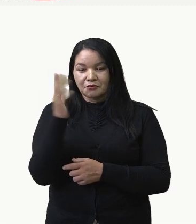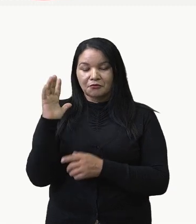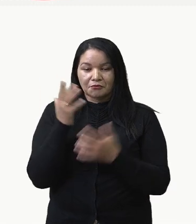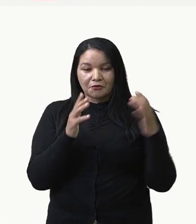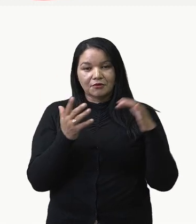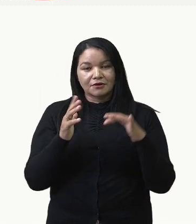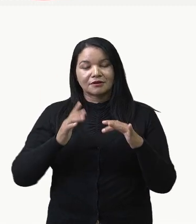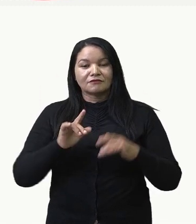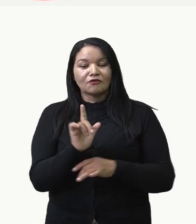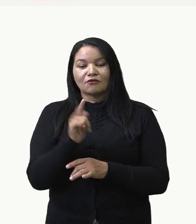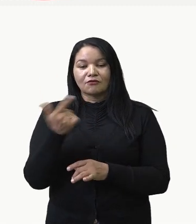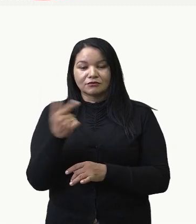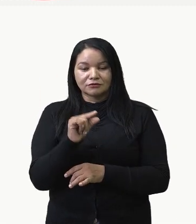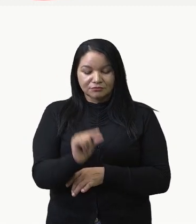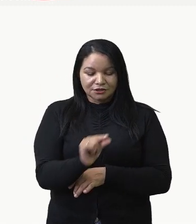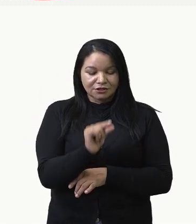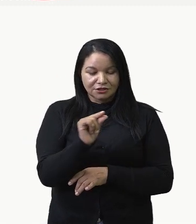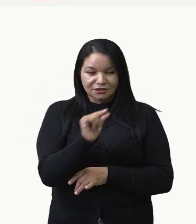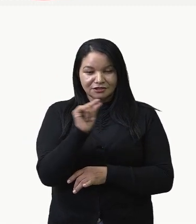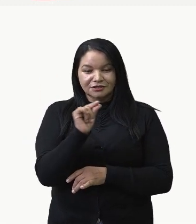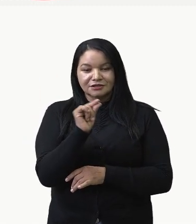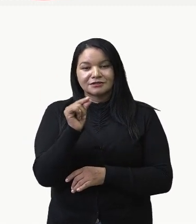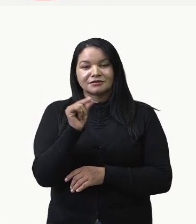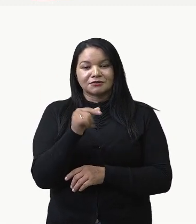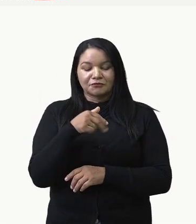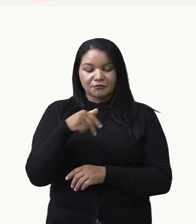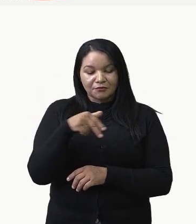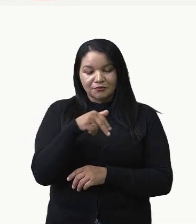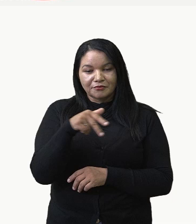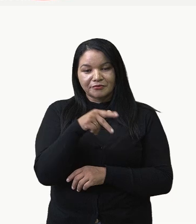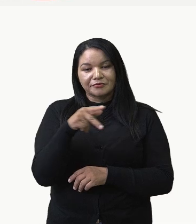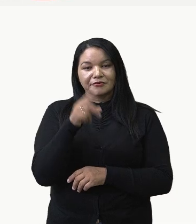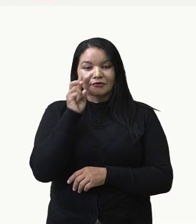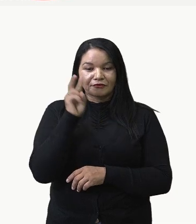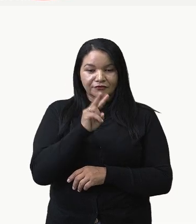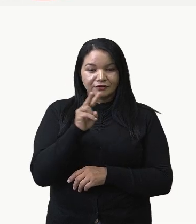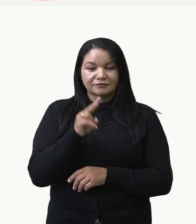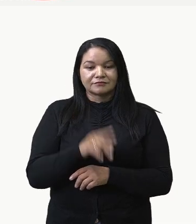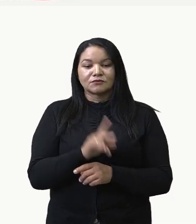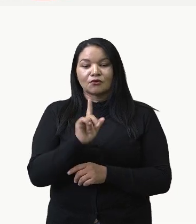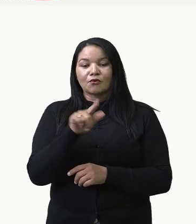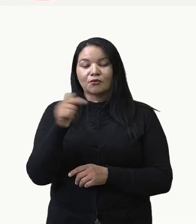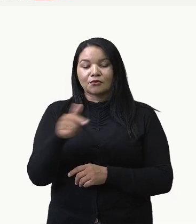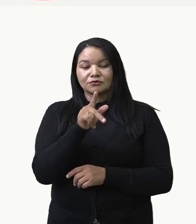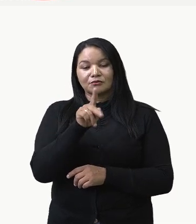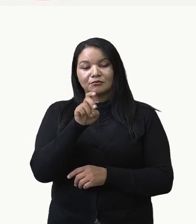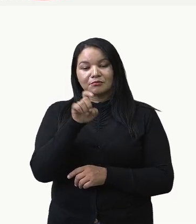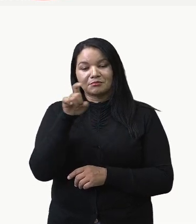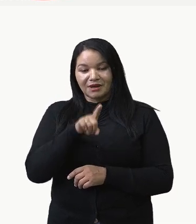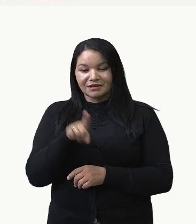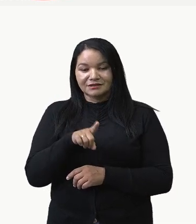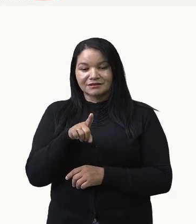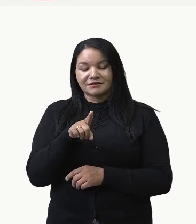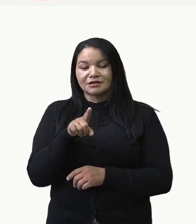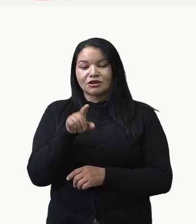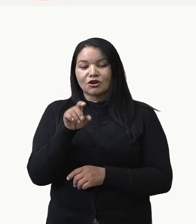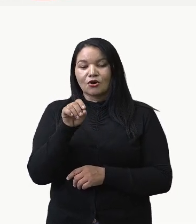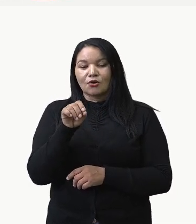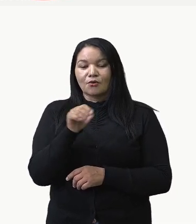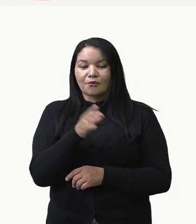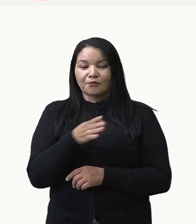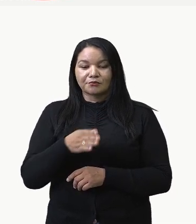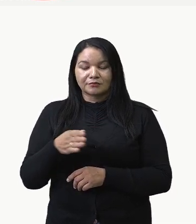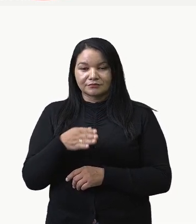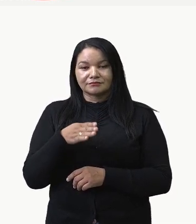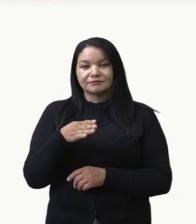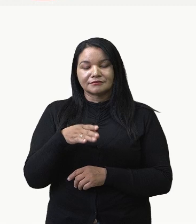estão ali no nosso convívio né PES ornamental aí esse foi domesticado ornamental tá